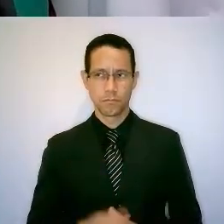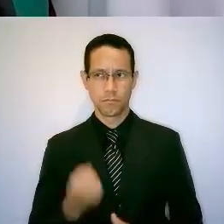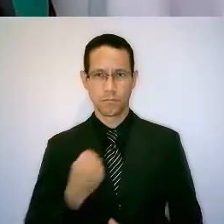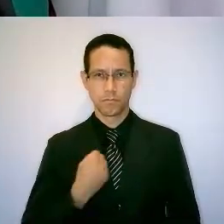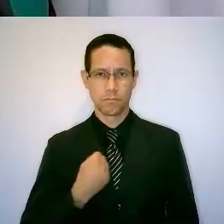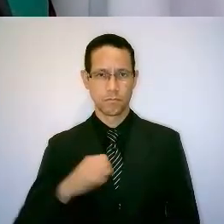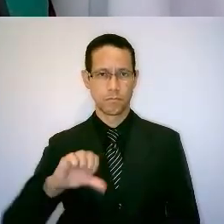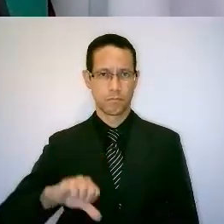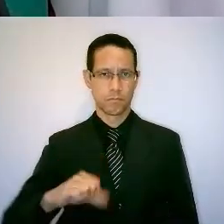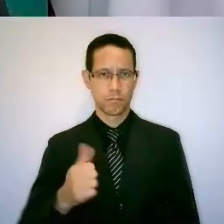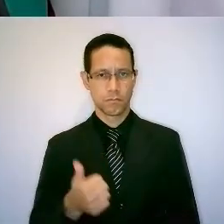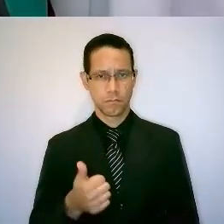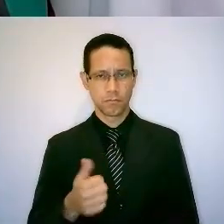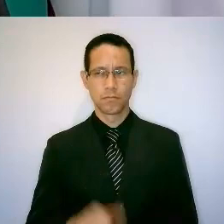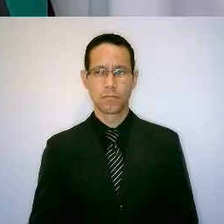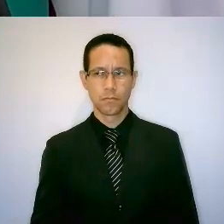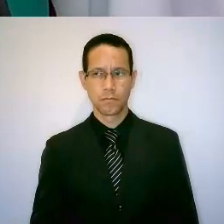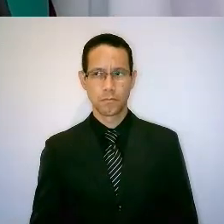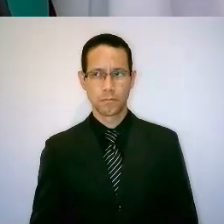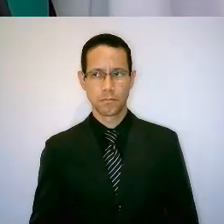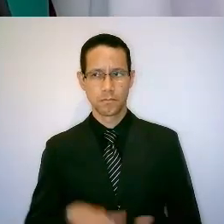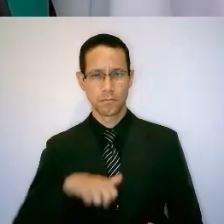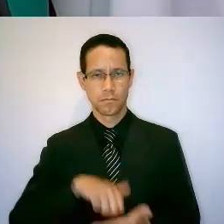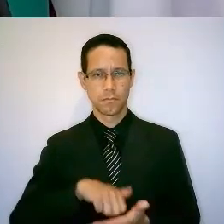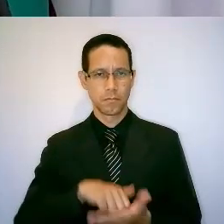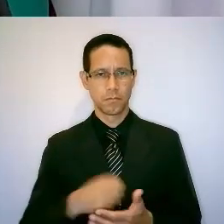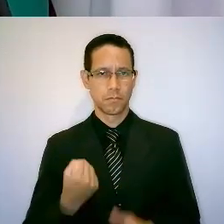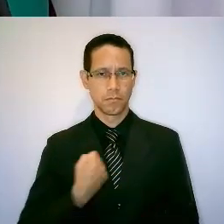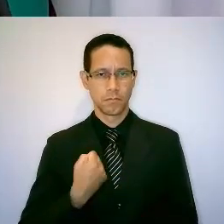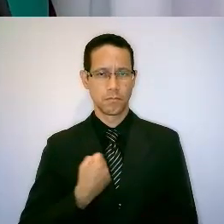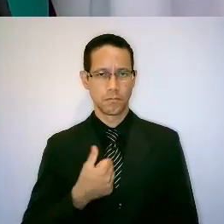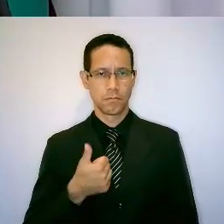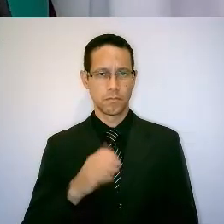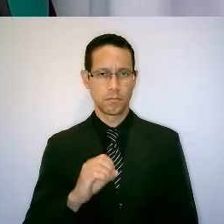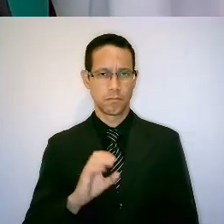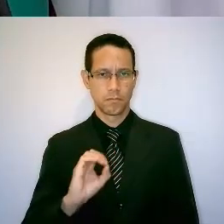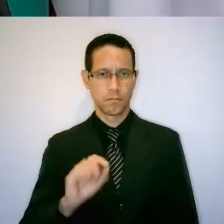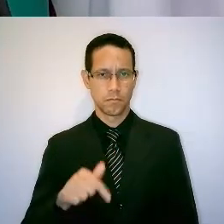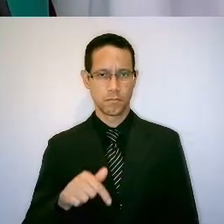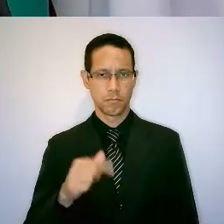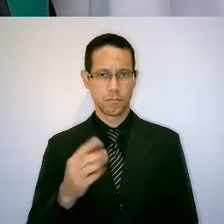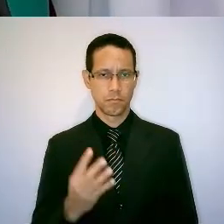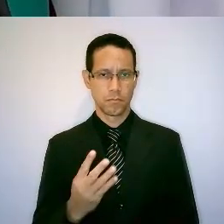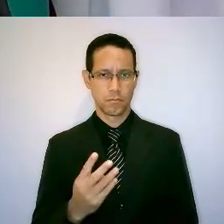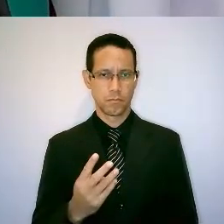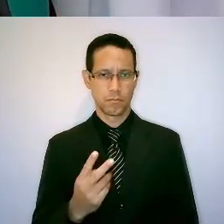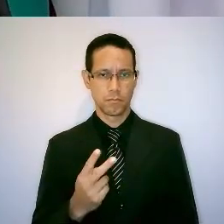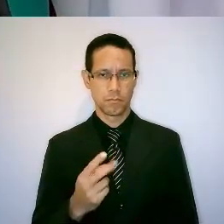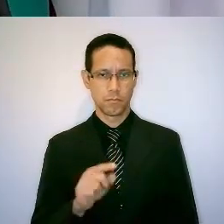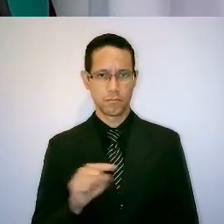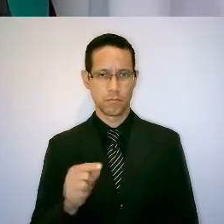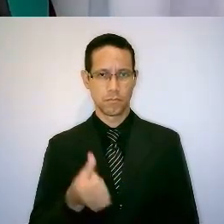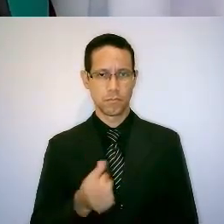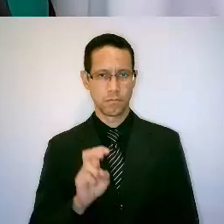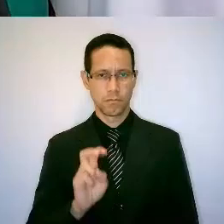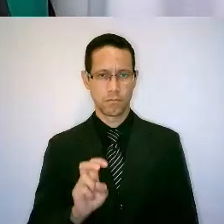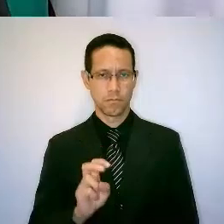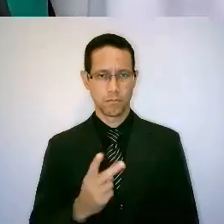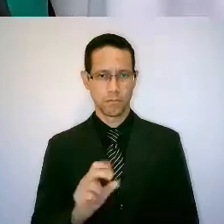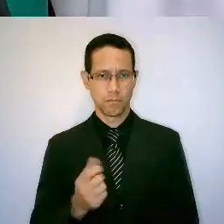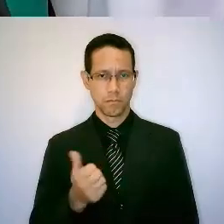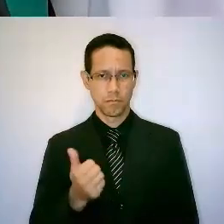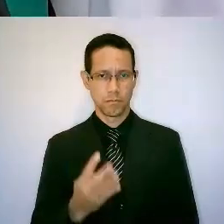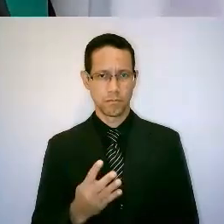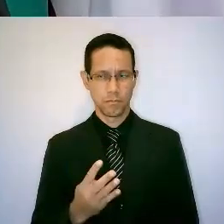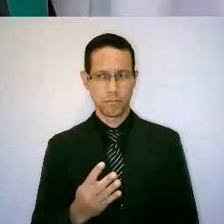pelo criminal número 10074 ano 2014 a origem vara única da Comarca de São José de